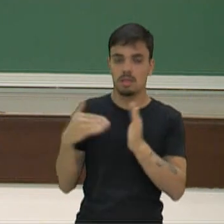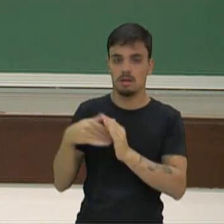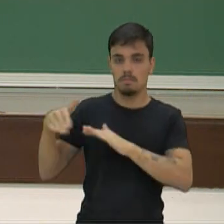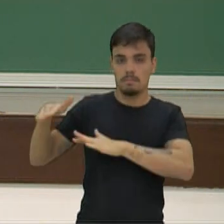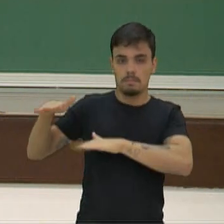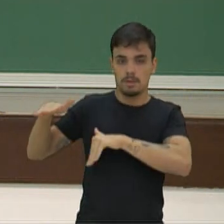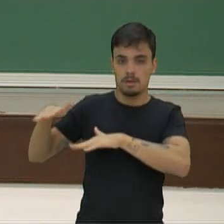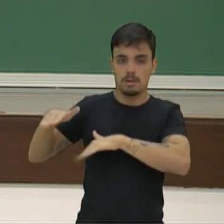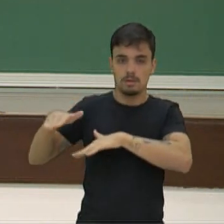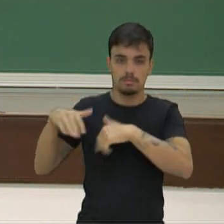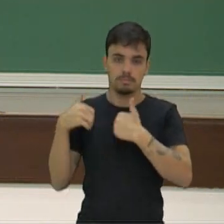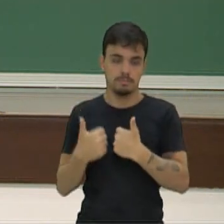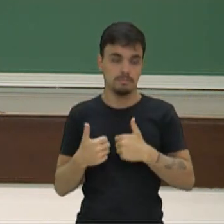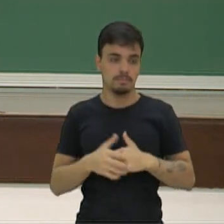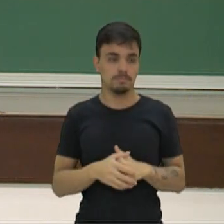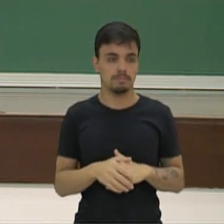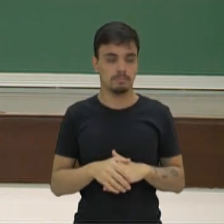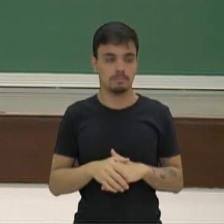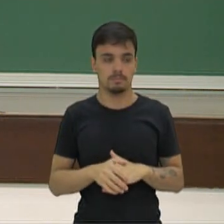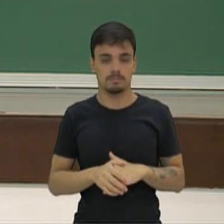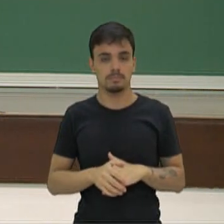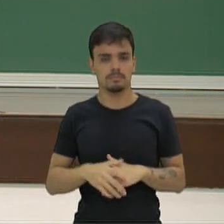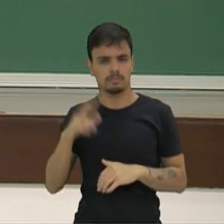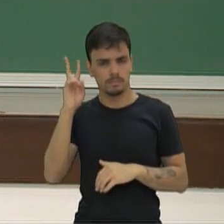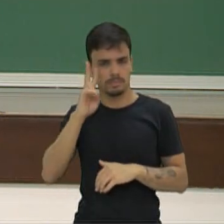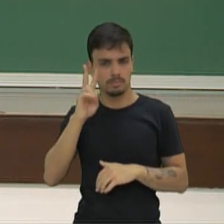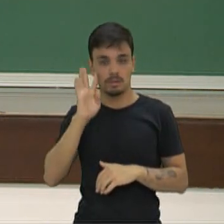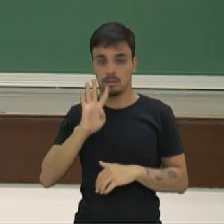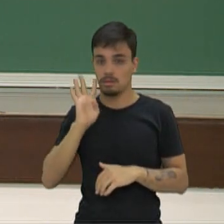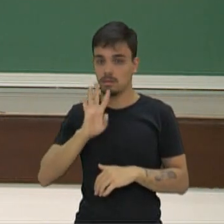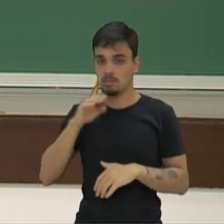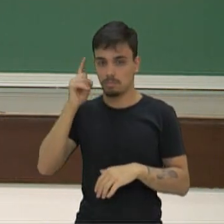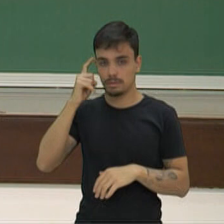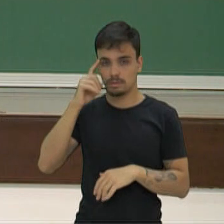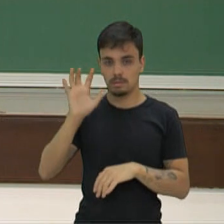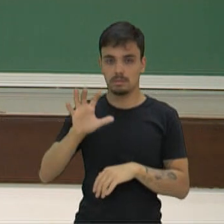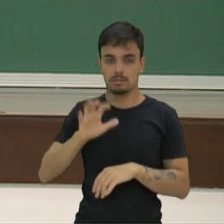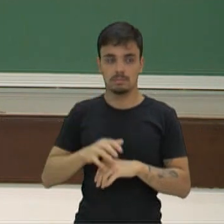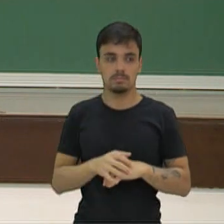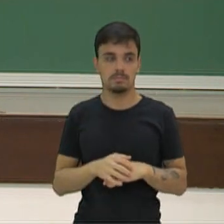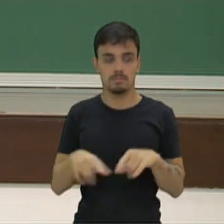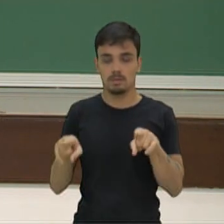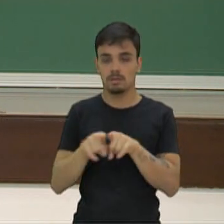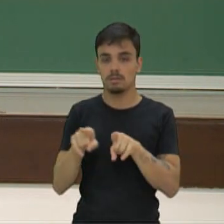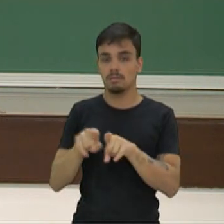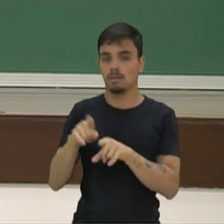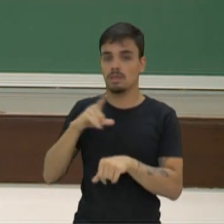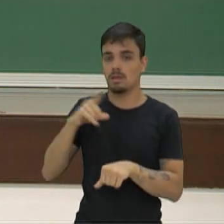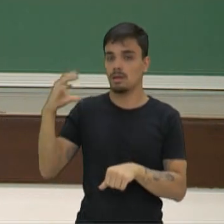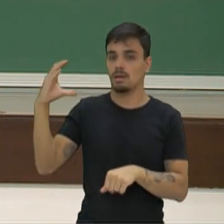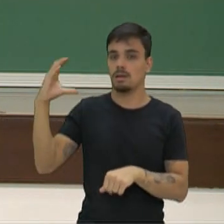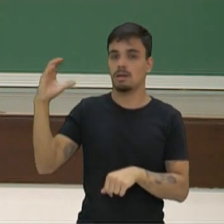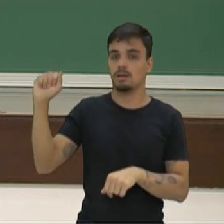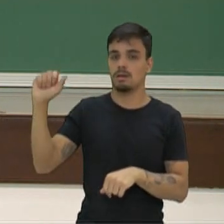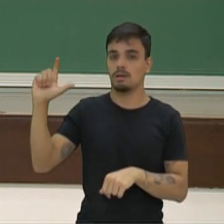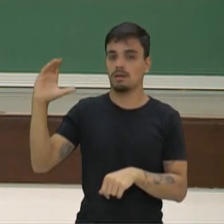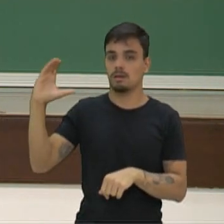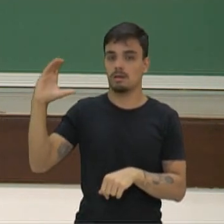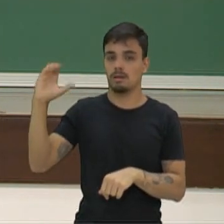praia. Isso é espetacular pensar por esse aspecto. Calcário. Onde que eu uso